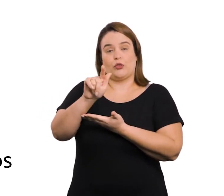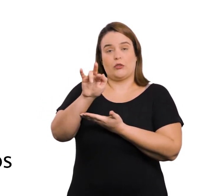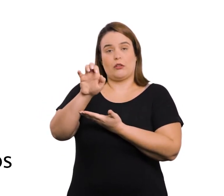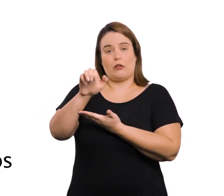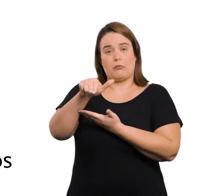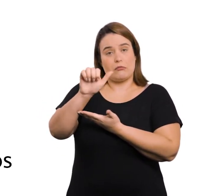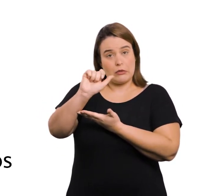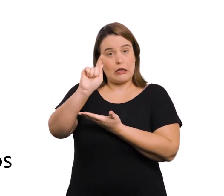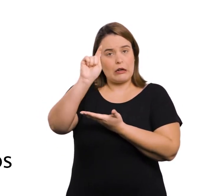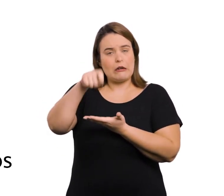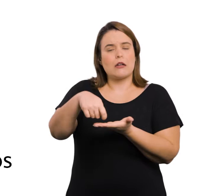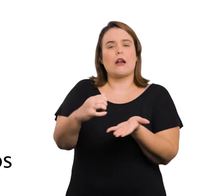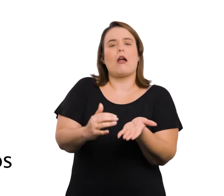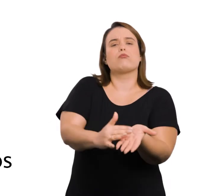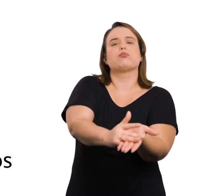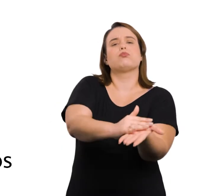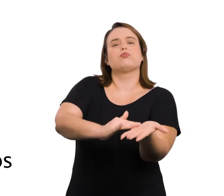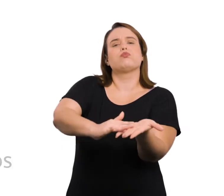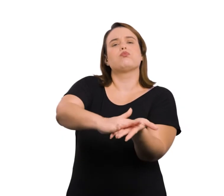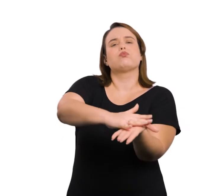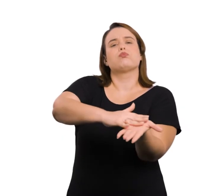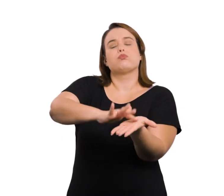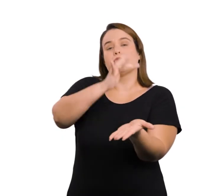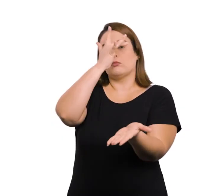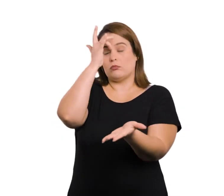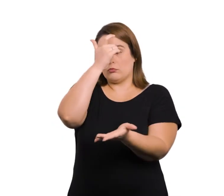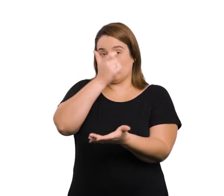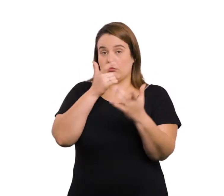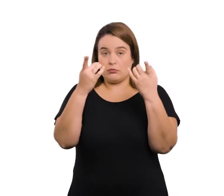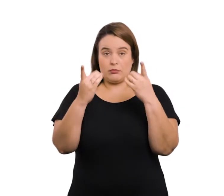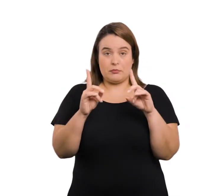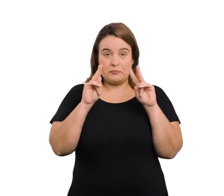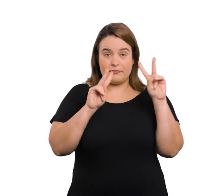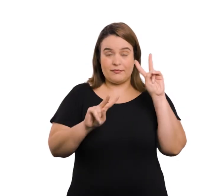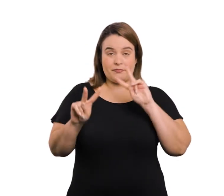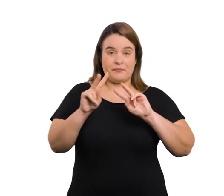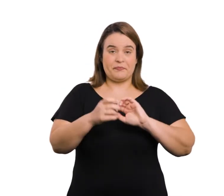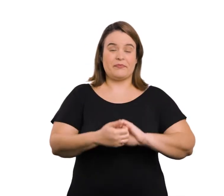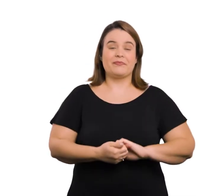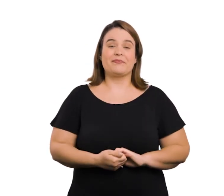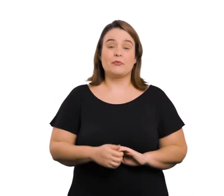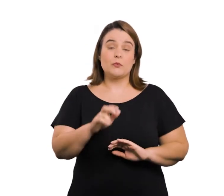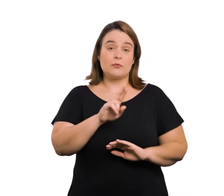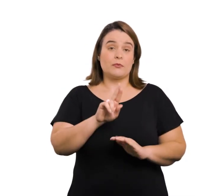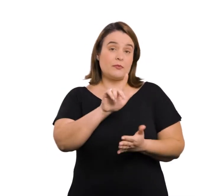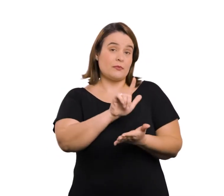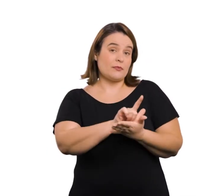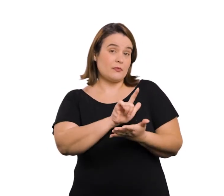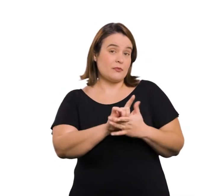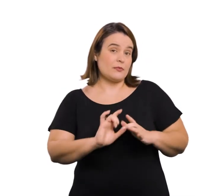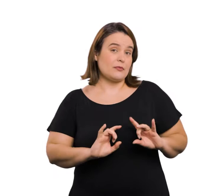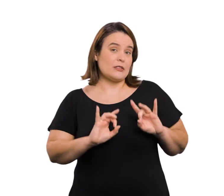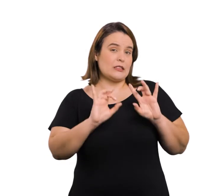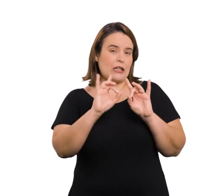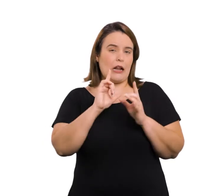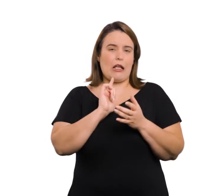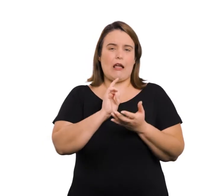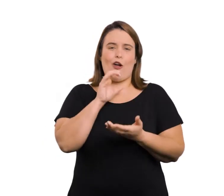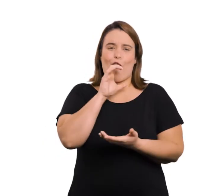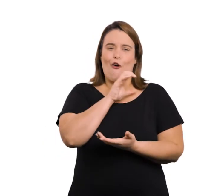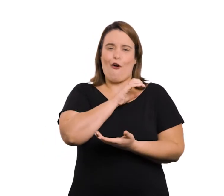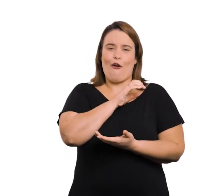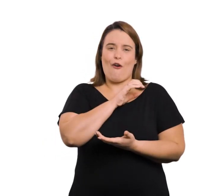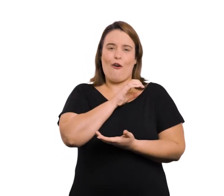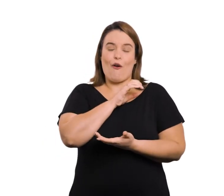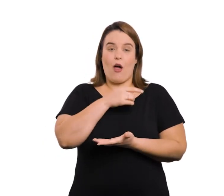e diagramas, que podem ser sentidos pelo toque por pessoas com deficiência visual. Utilizando um papel especial